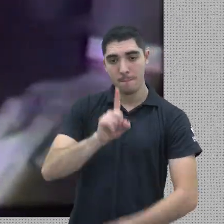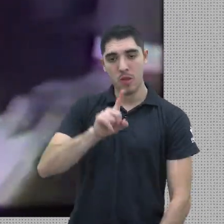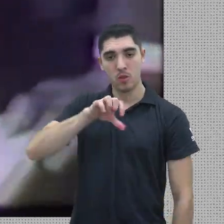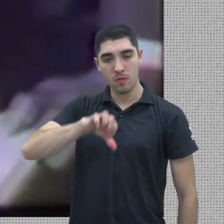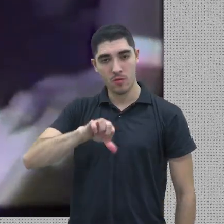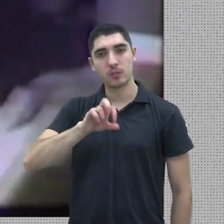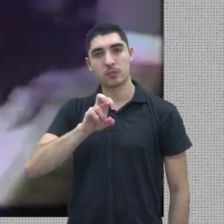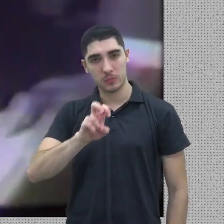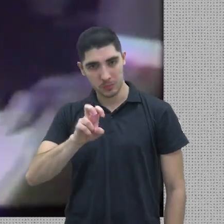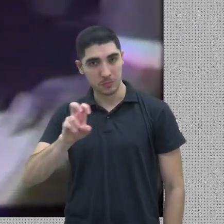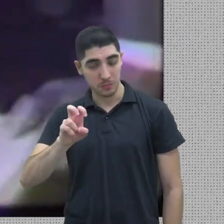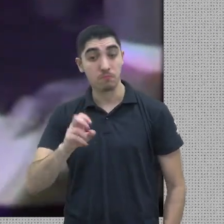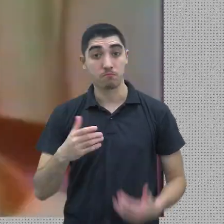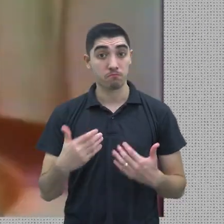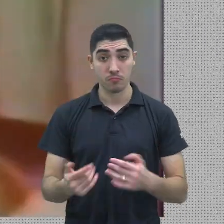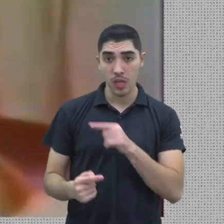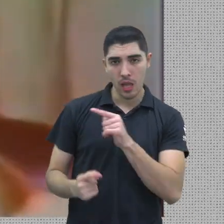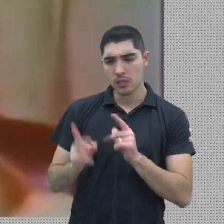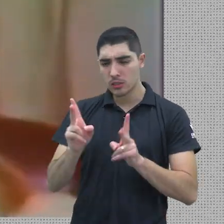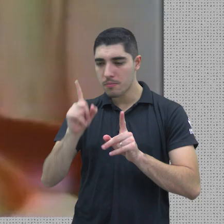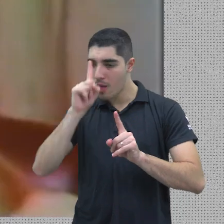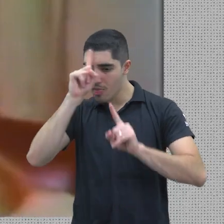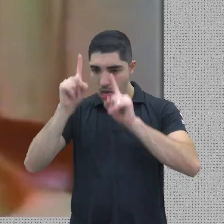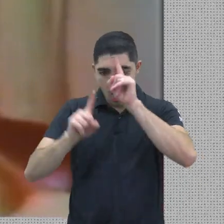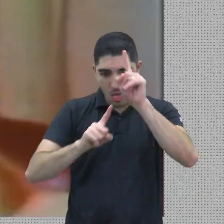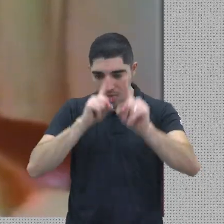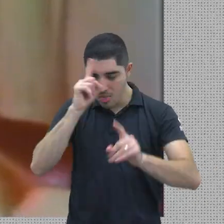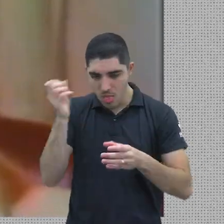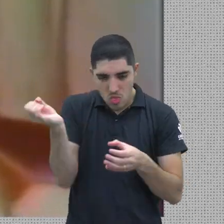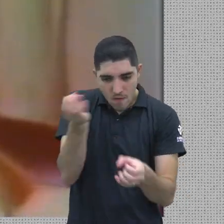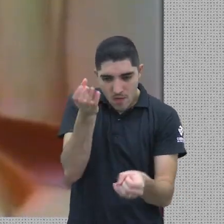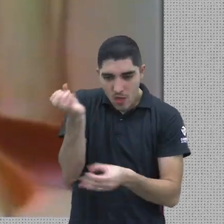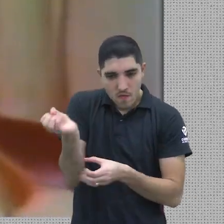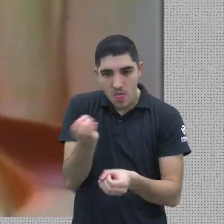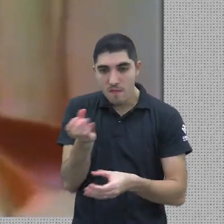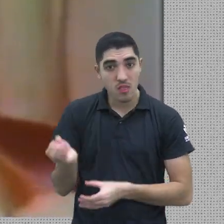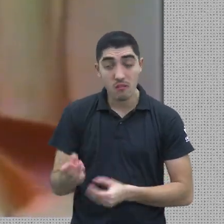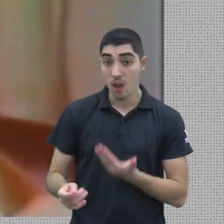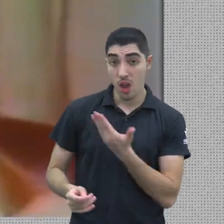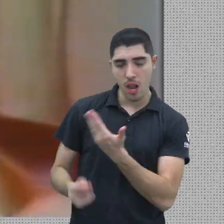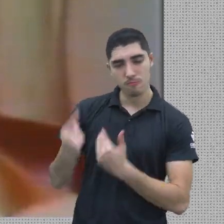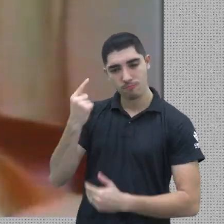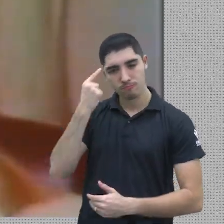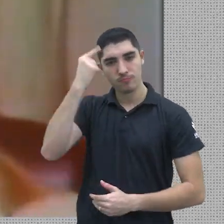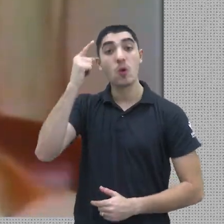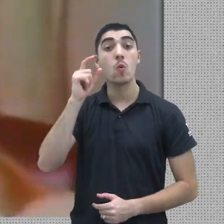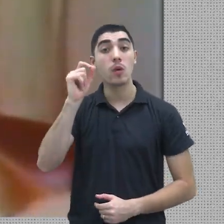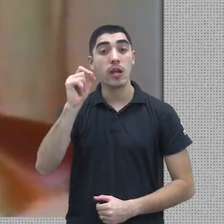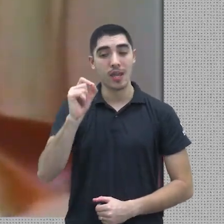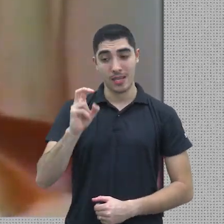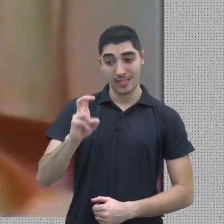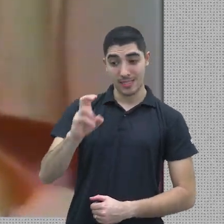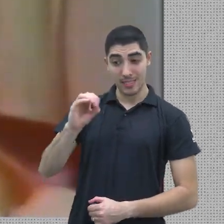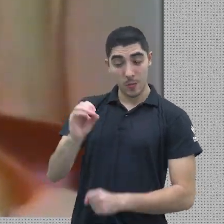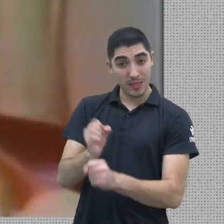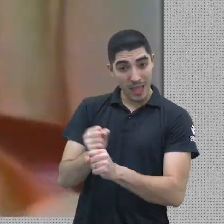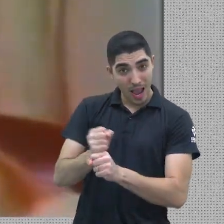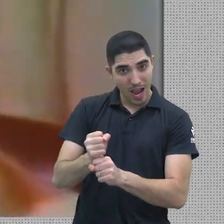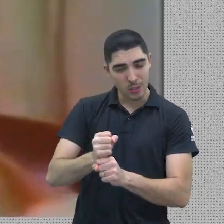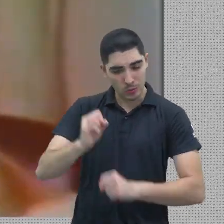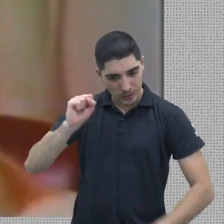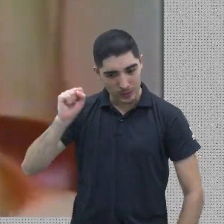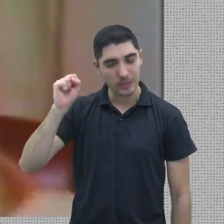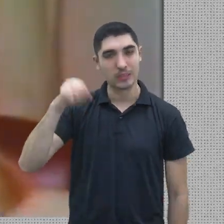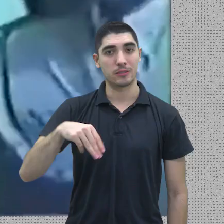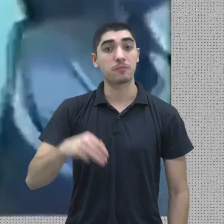em 1955. Com ideias inovadoras, focadas na industrialização, Juscelino lançou a campanha 50